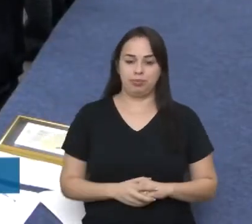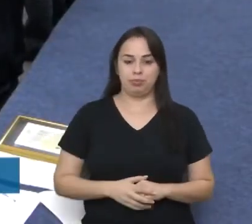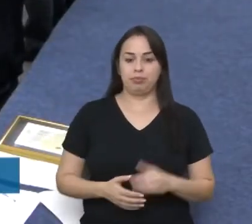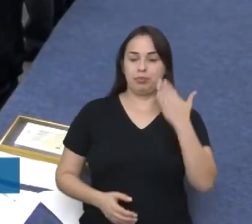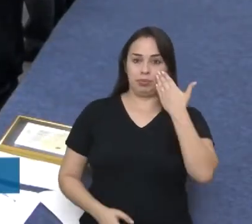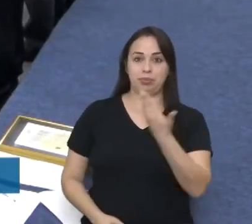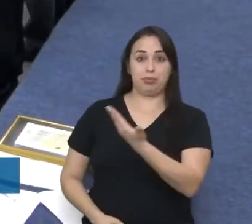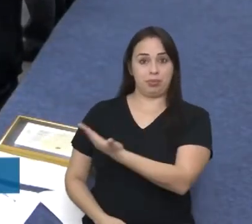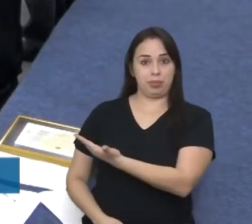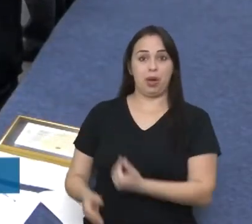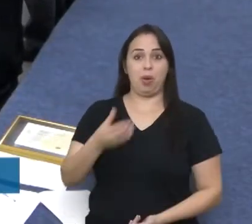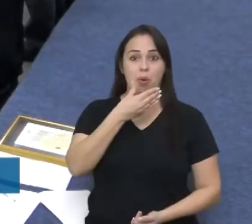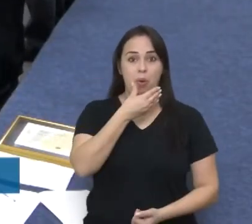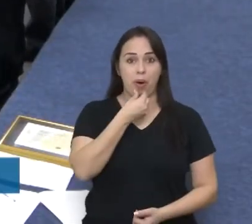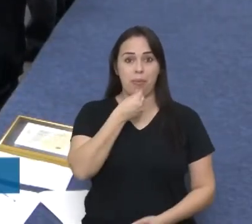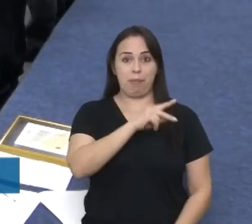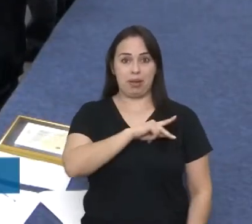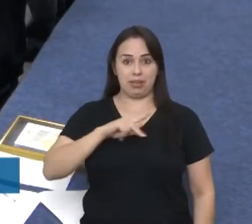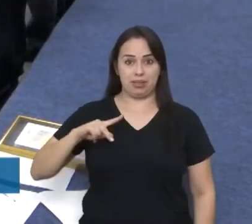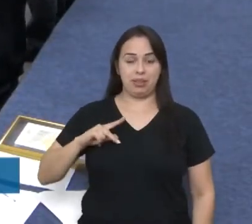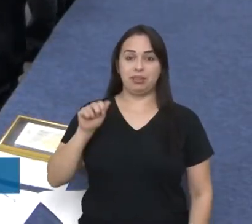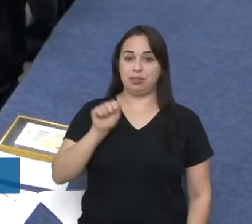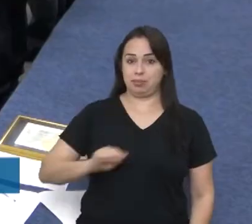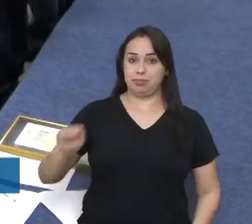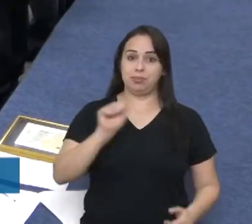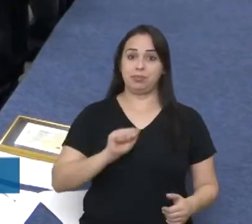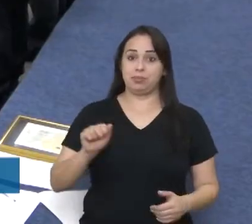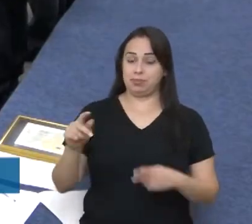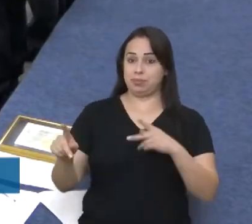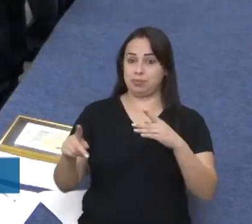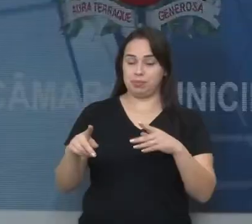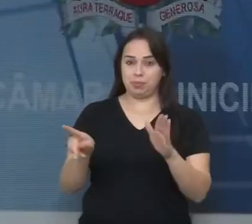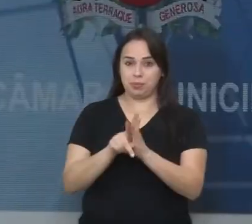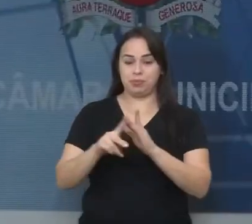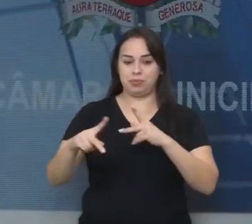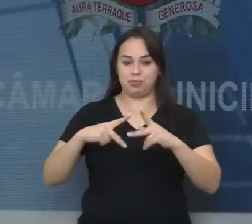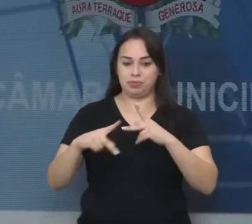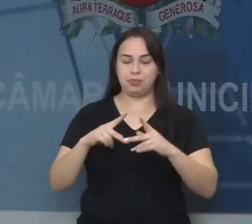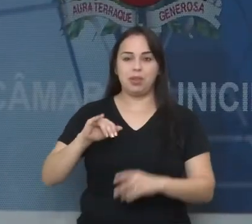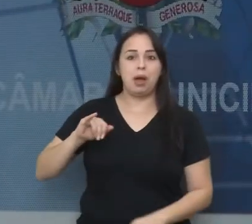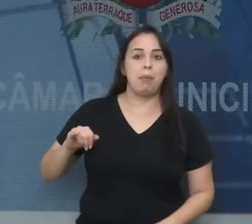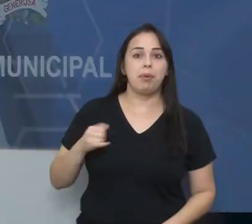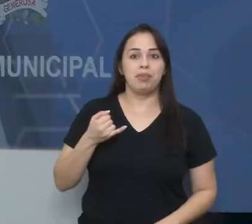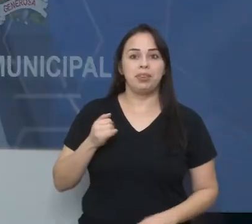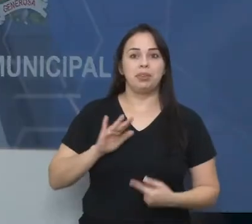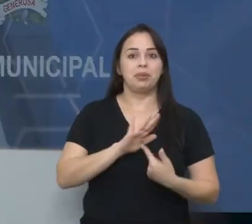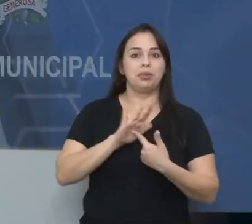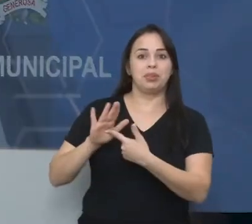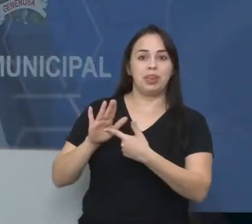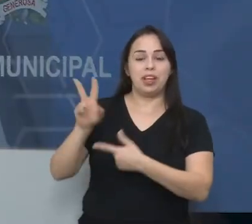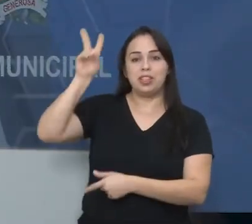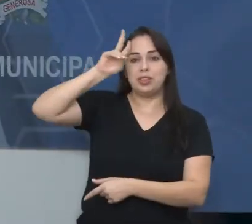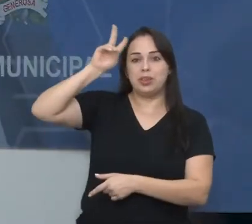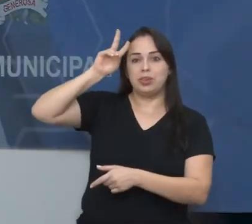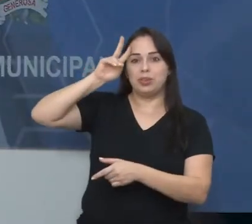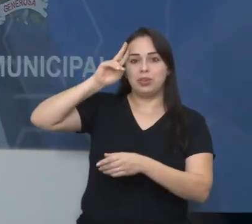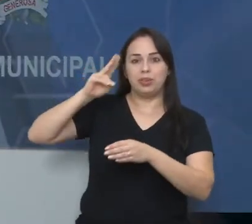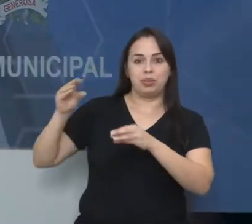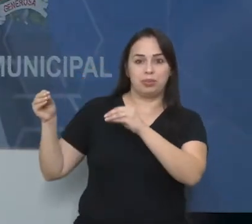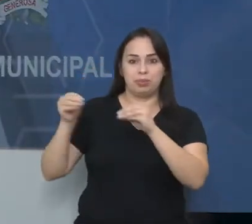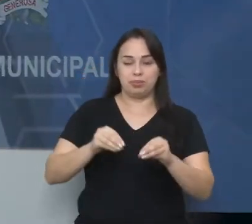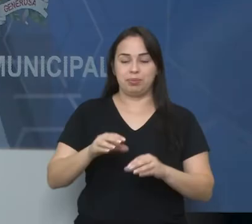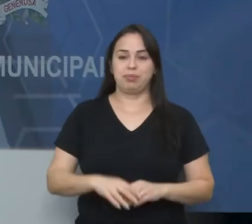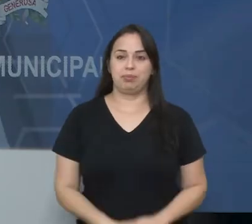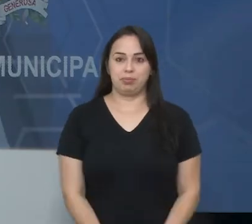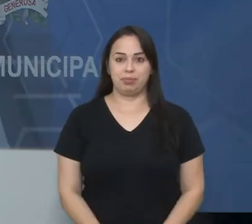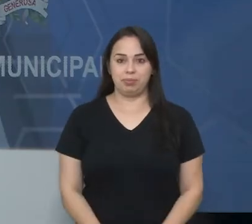associações dedicadas para manter o espírito e a tradição de seu povo. Dino Ishikura, presidente da Sociedade Bunkyo de